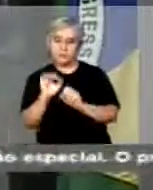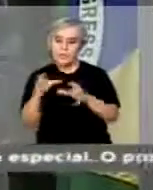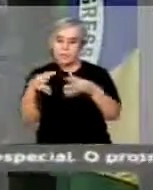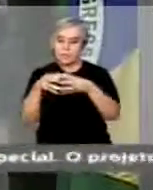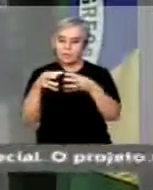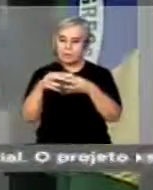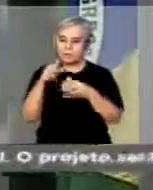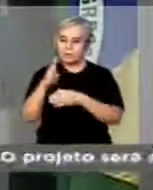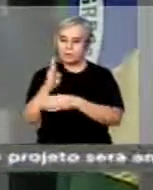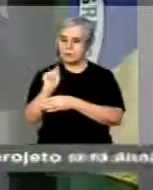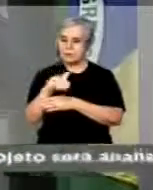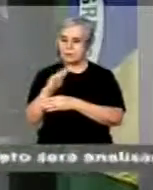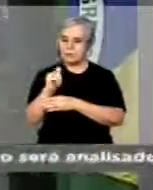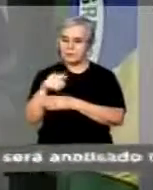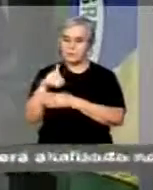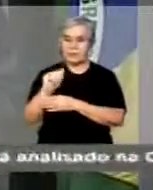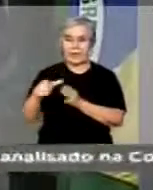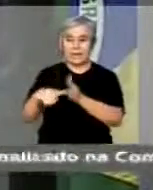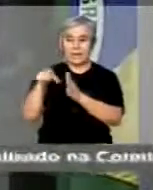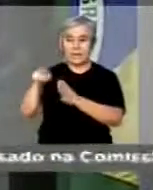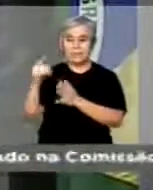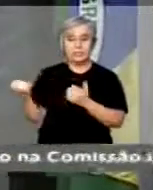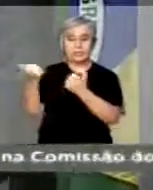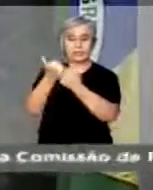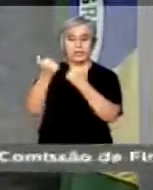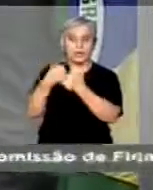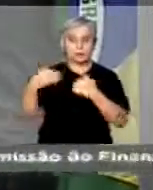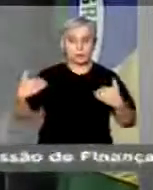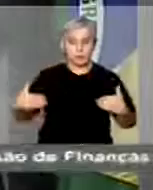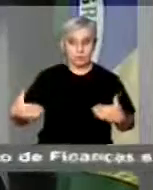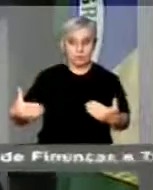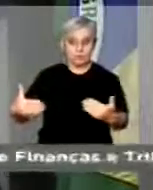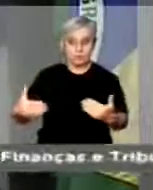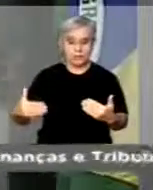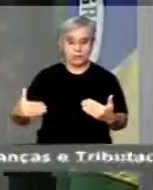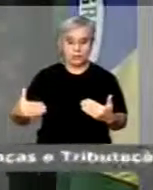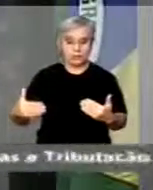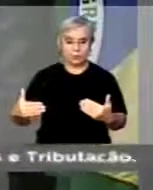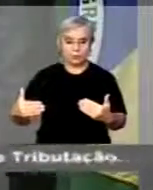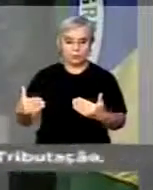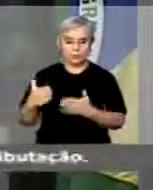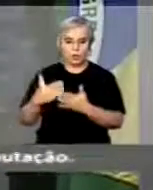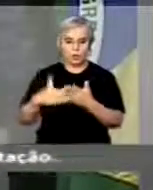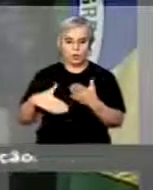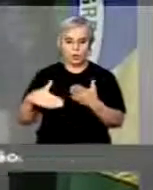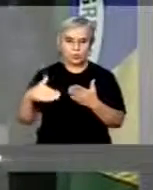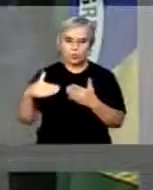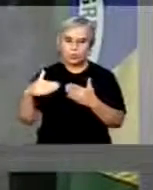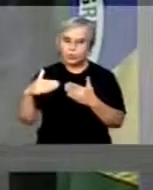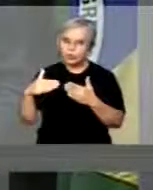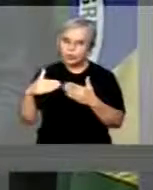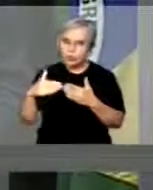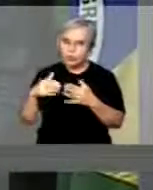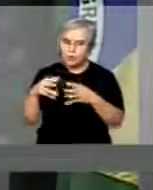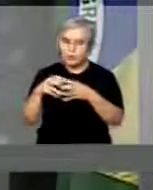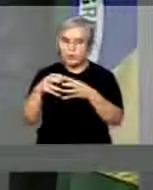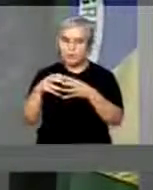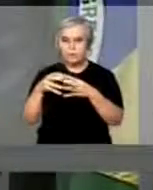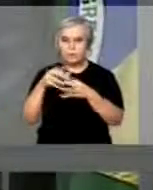da bancada, antes dele assumir o Ministério de Meio Ambiente, foi de total e